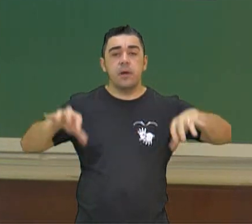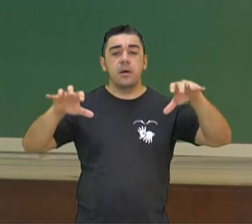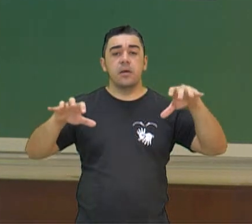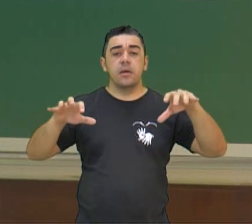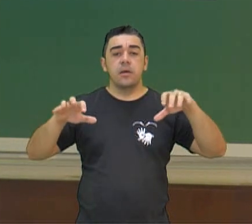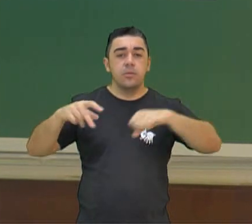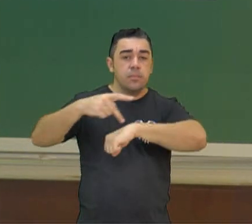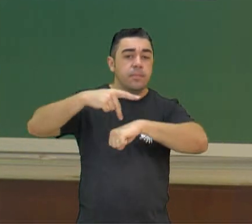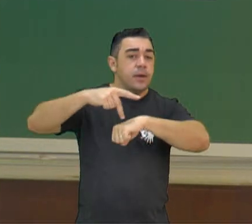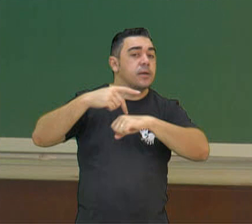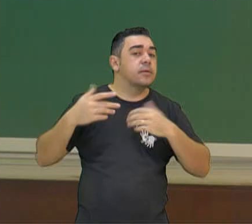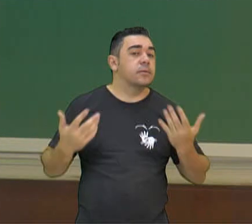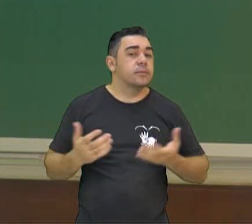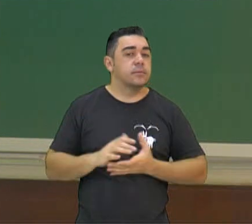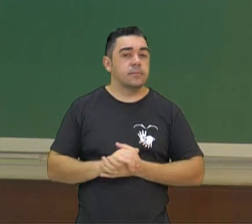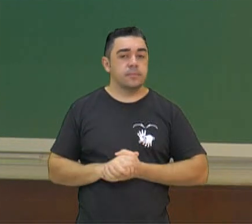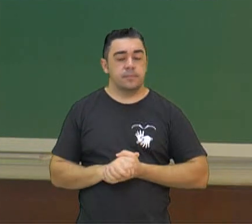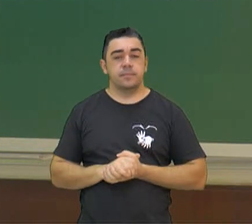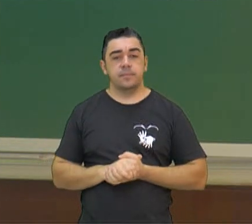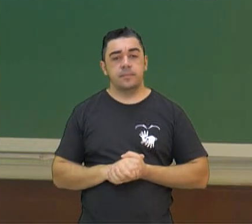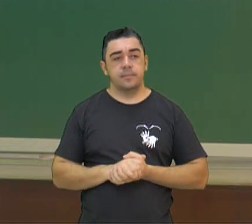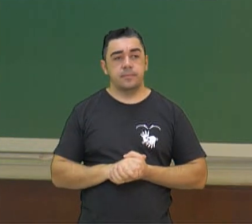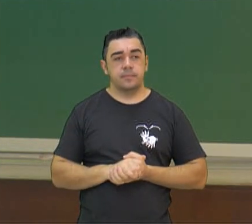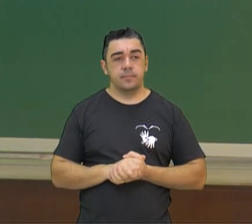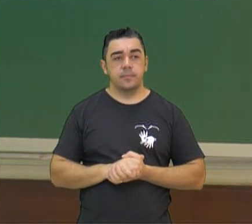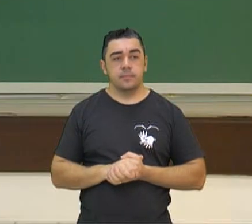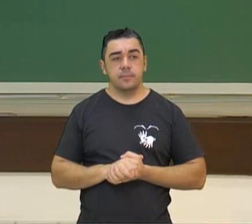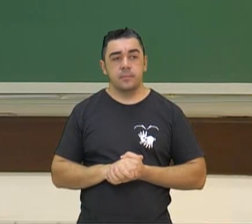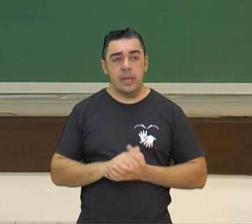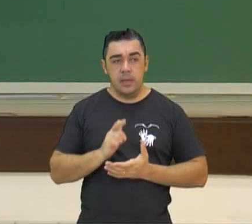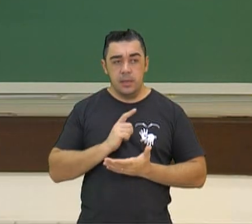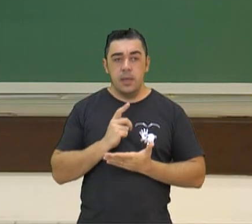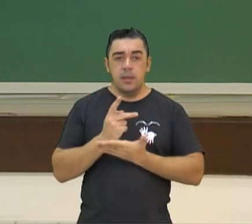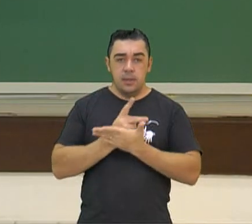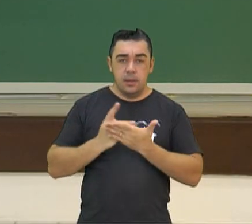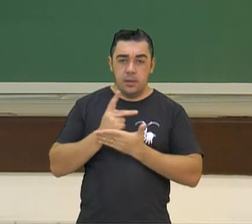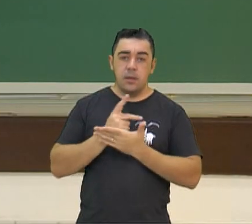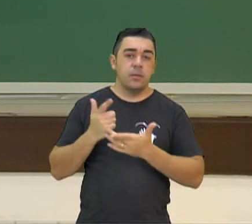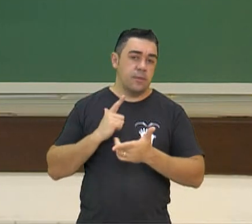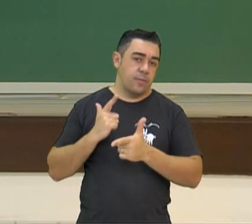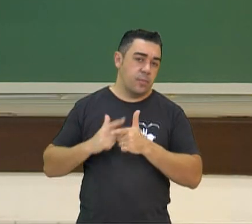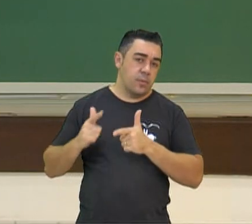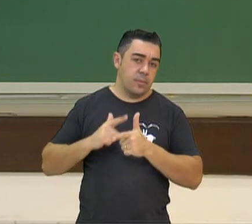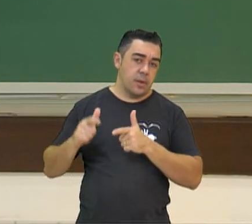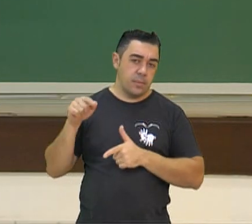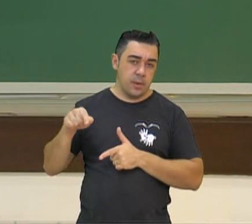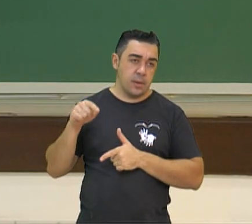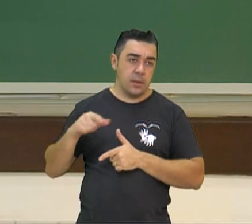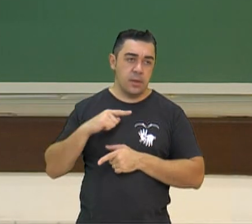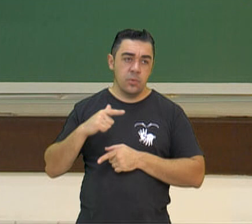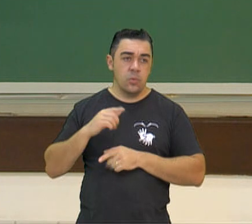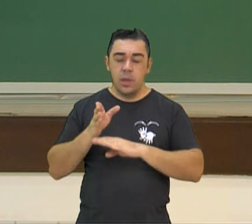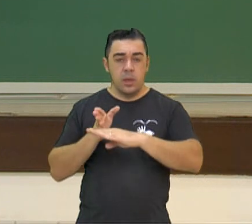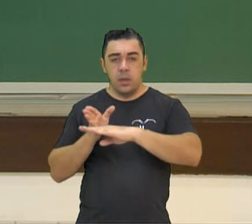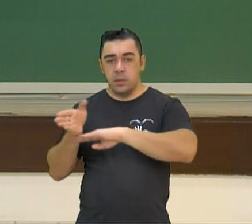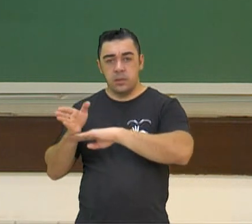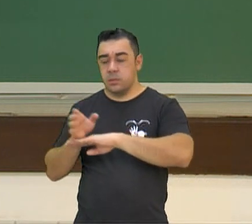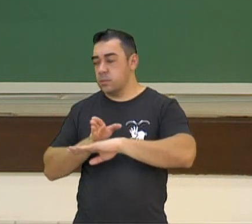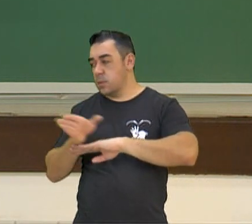estão inseridas? Daí vem o desenho. Enclave por quê? Ele não tem saída nem por o Mar